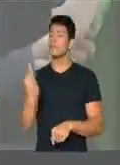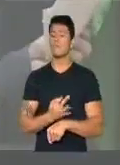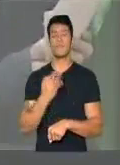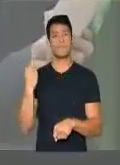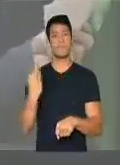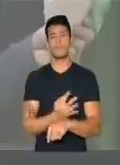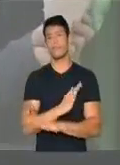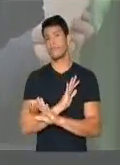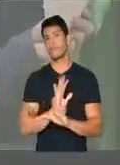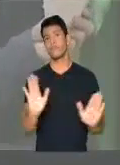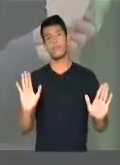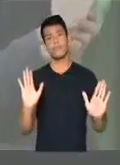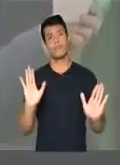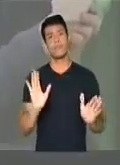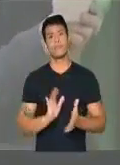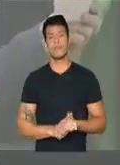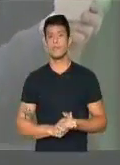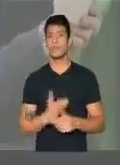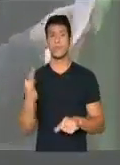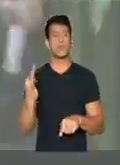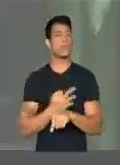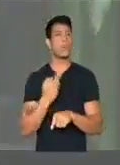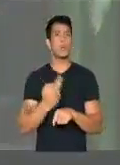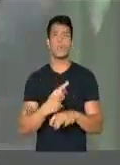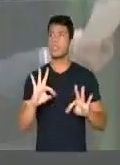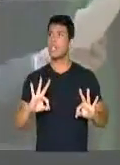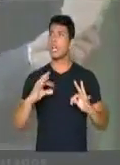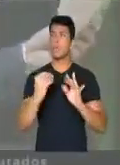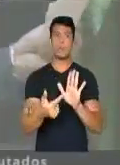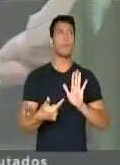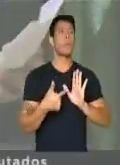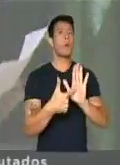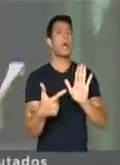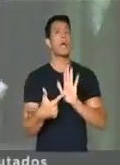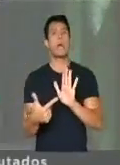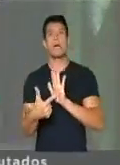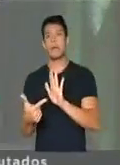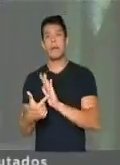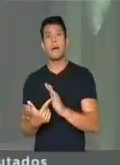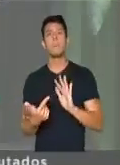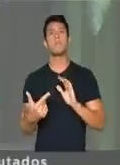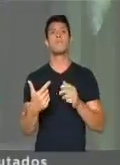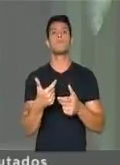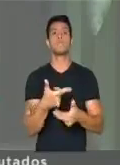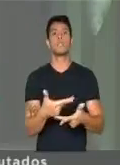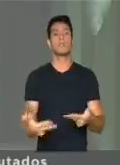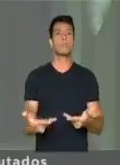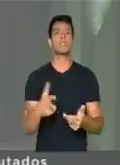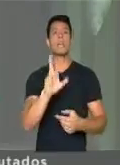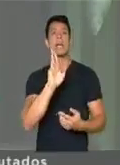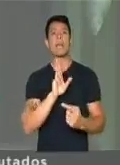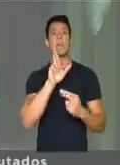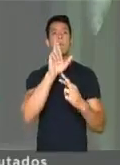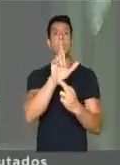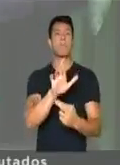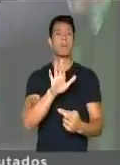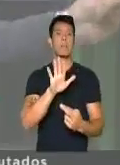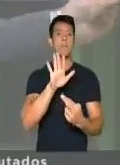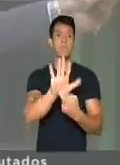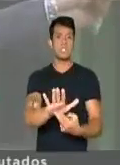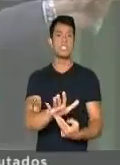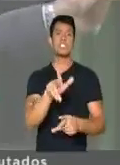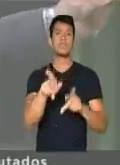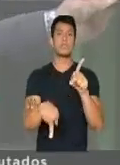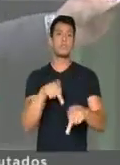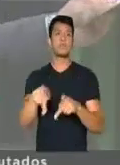ser manchete de pretensos representantes do povo, que não tem mais nenhum